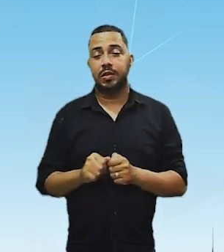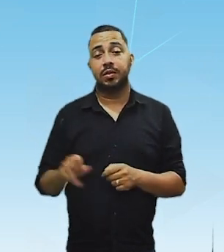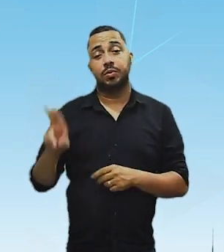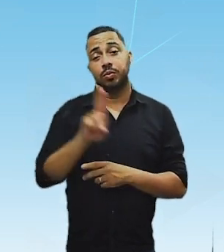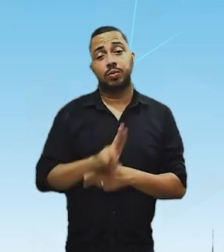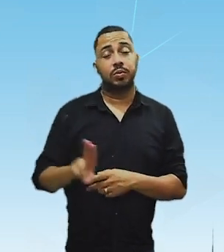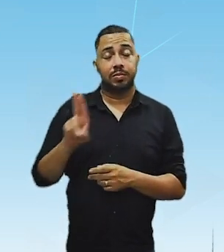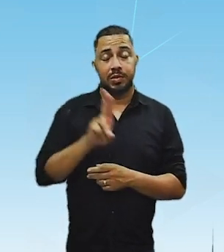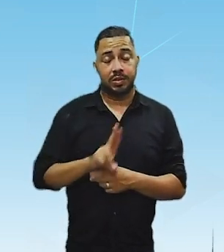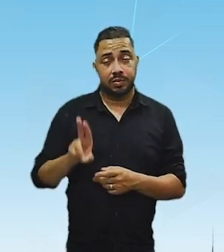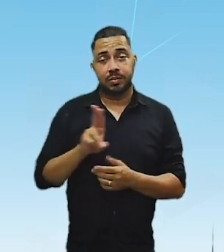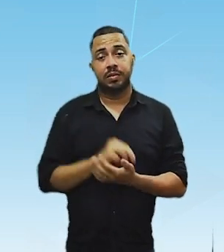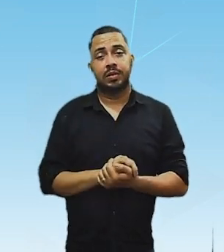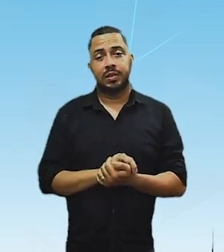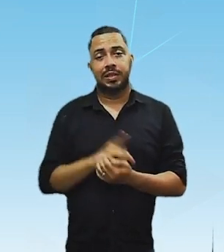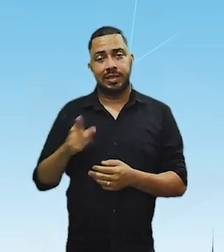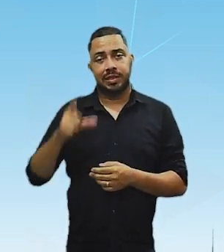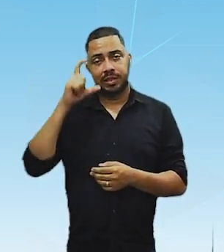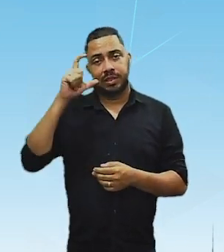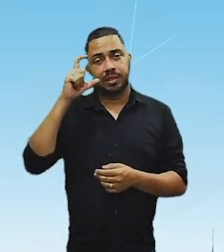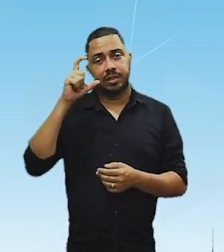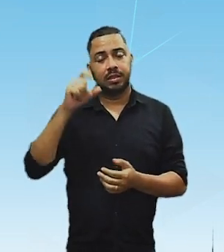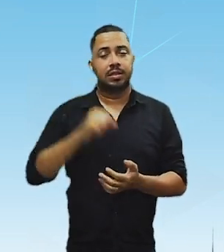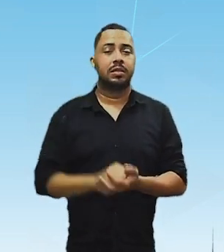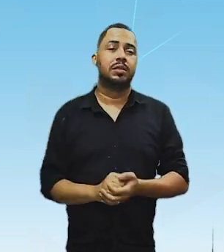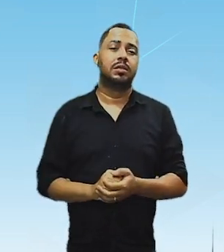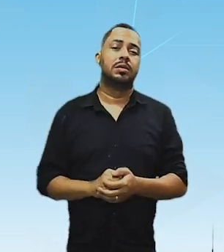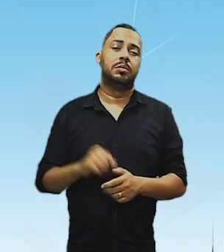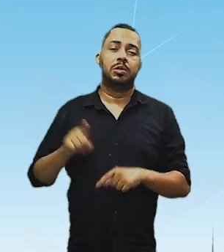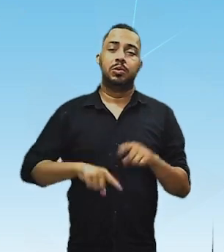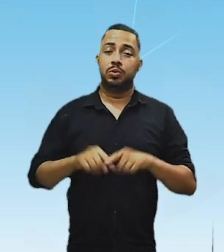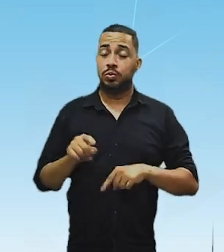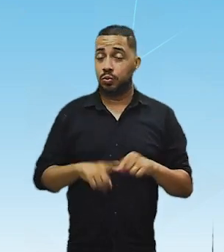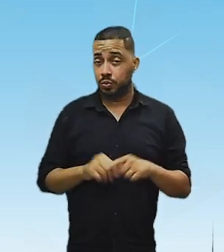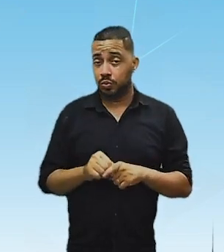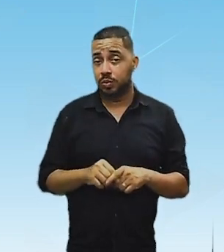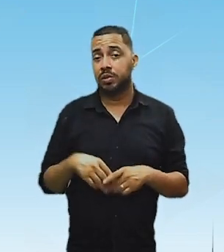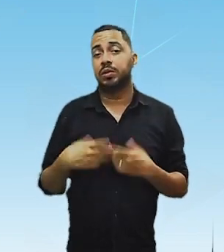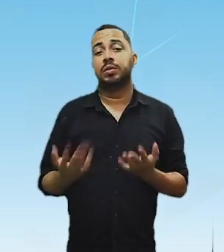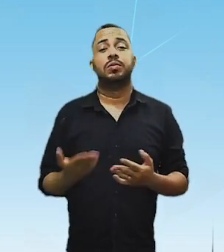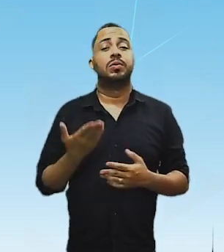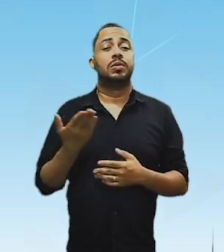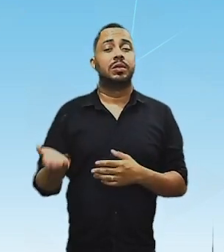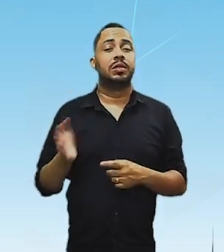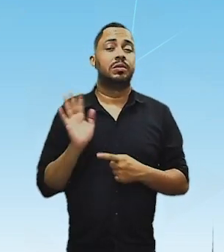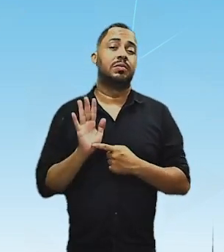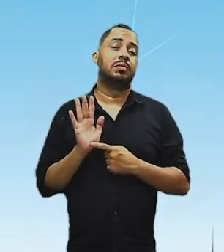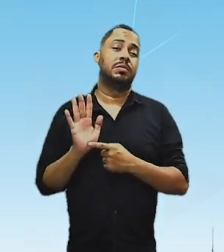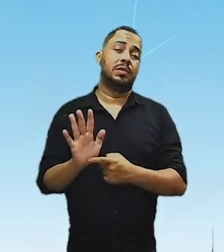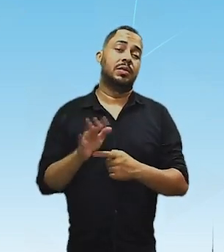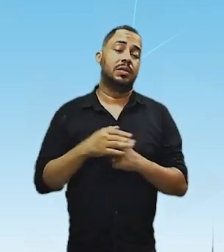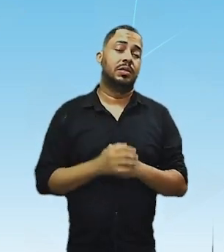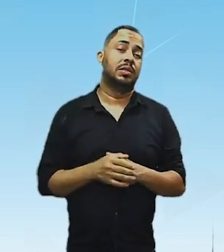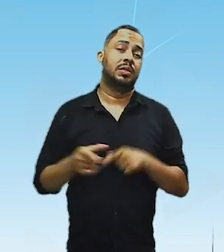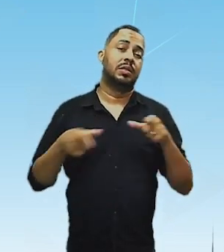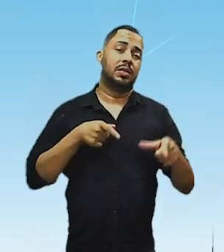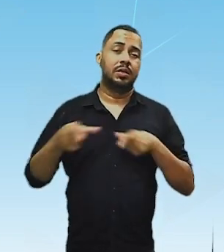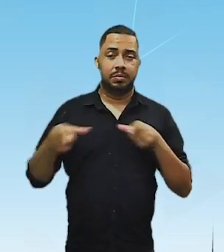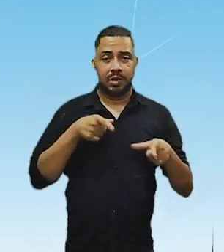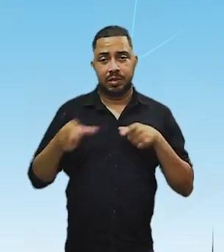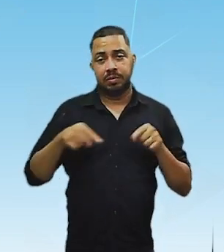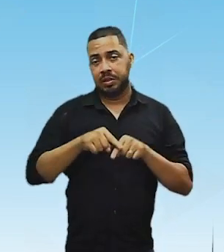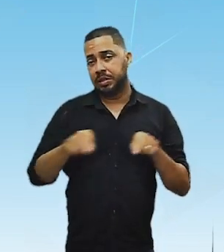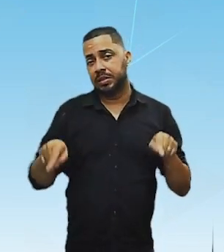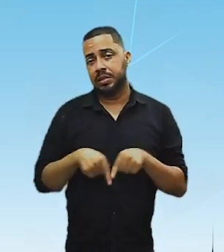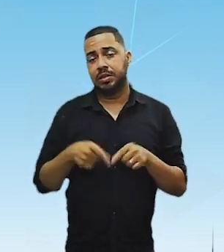consumidor ele se interesse por aquele produto. Então, vocês, quando forem apresentar um trabalho em sala de